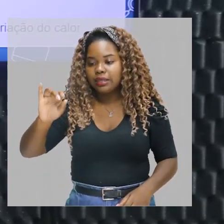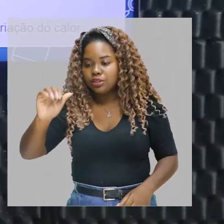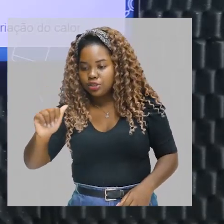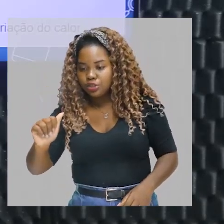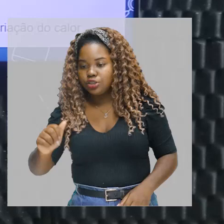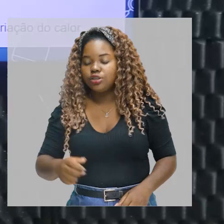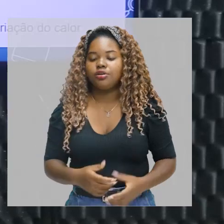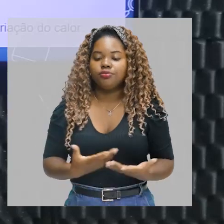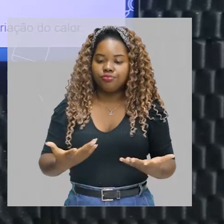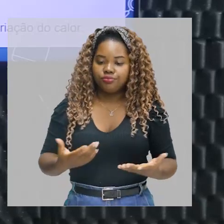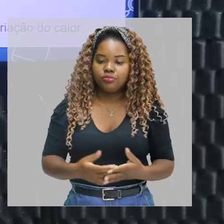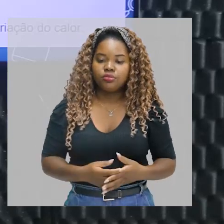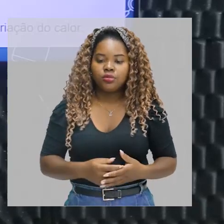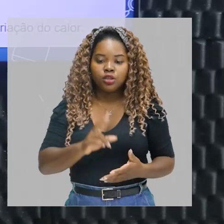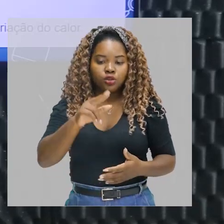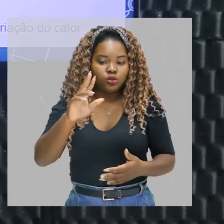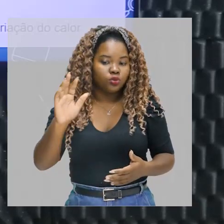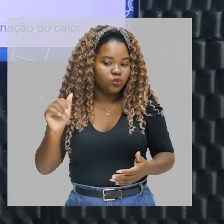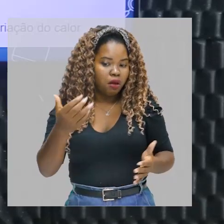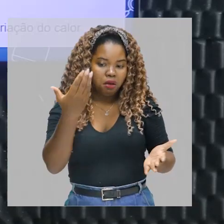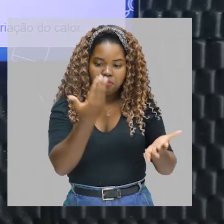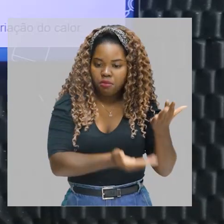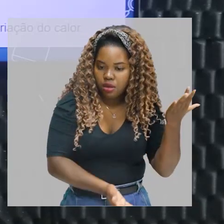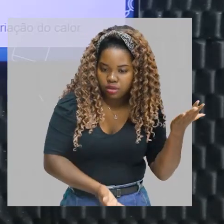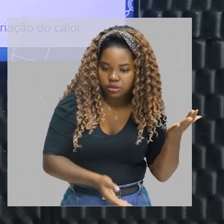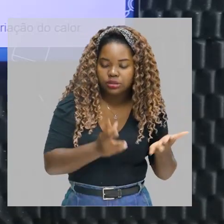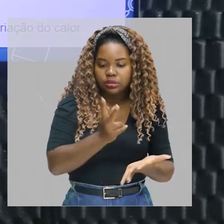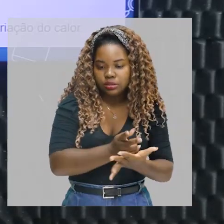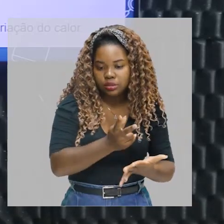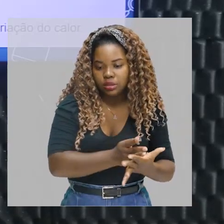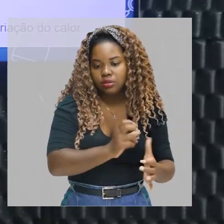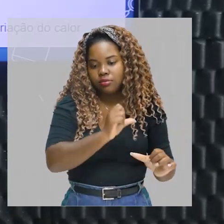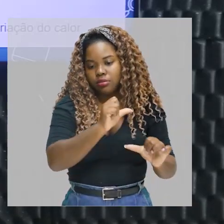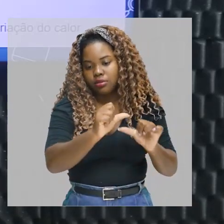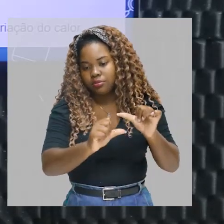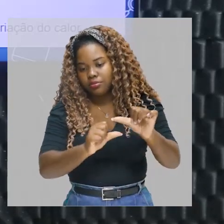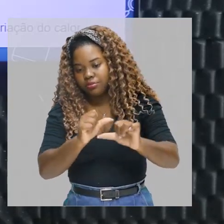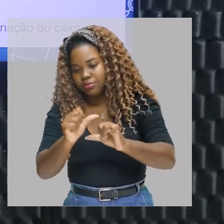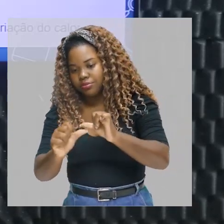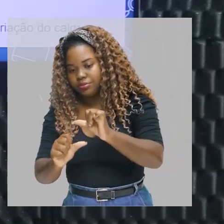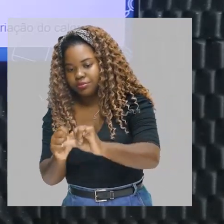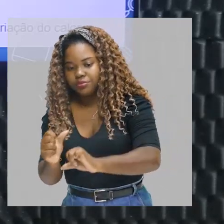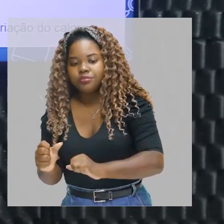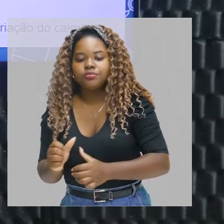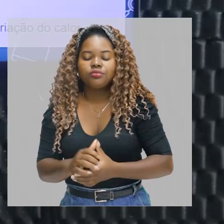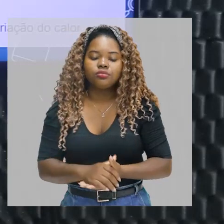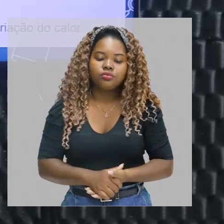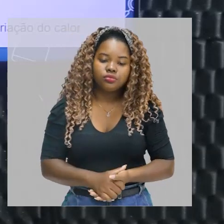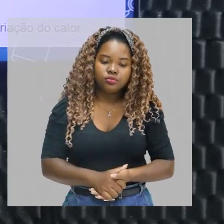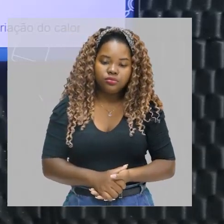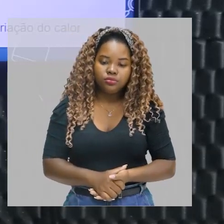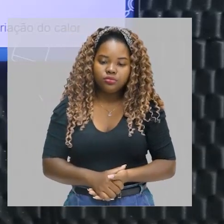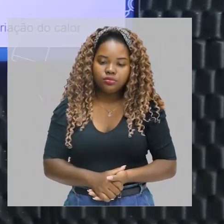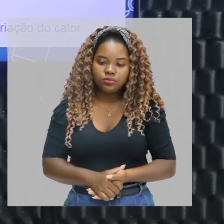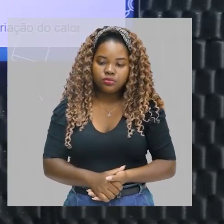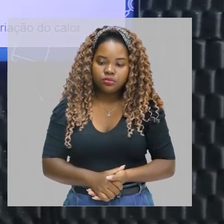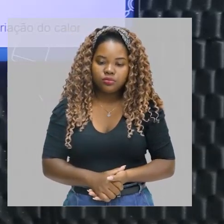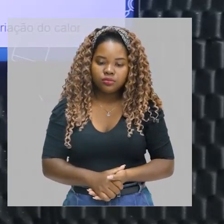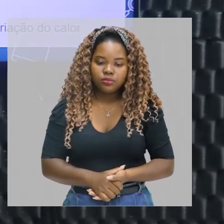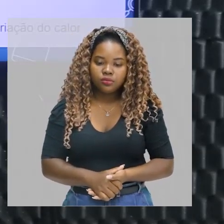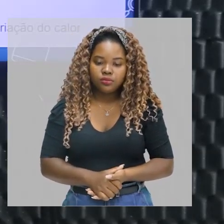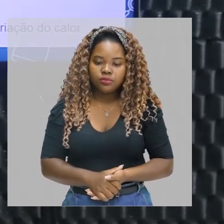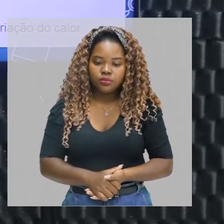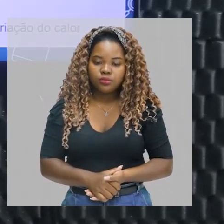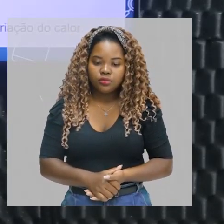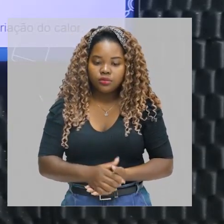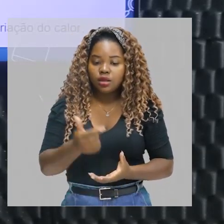ela simplesmente não se perde, né? Tá ok? E ela também não nasce do nada, ela vem de transformações, tá ok? Só que esse é assunto um pouco mais lá para